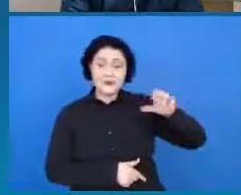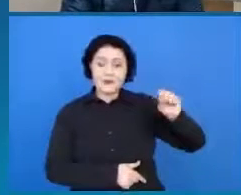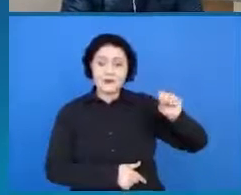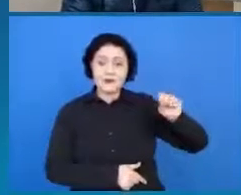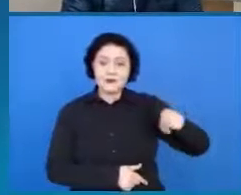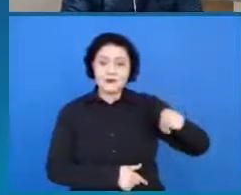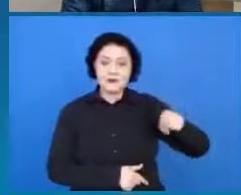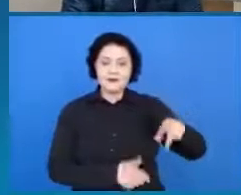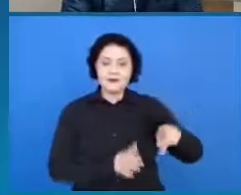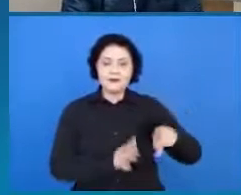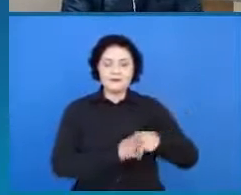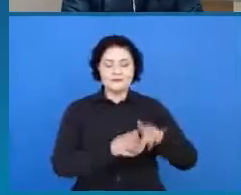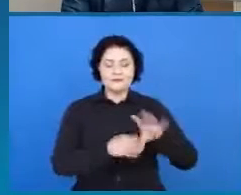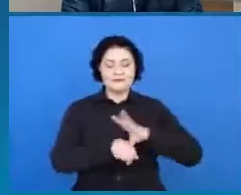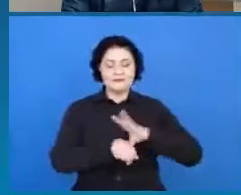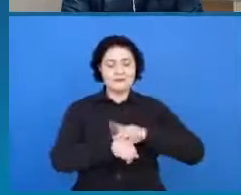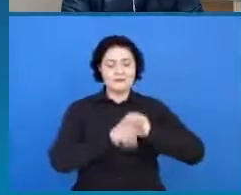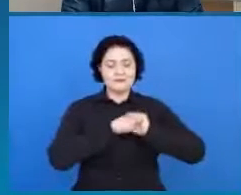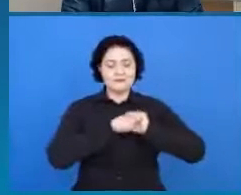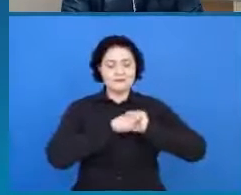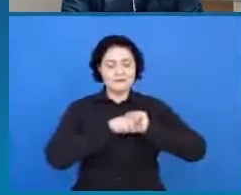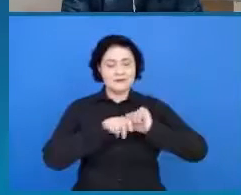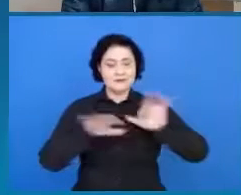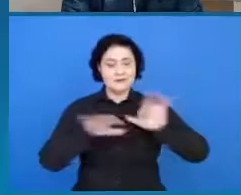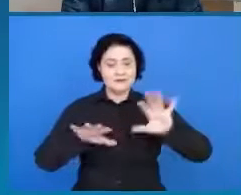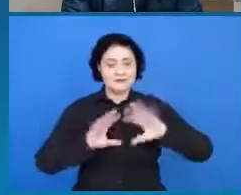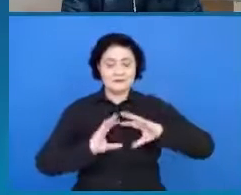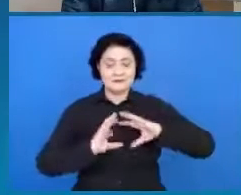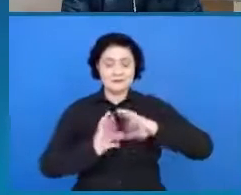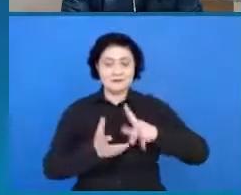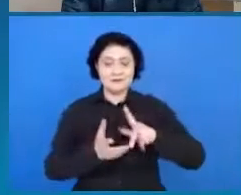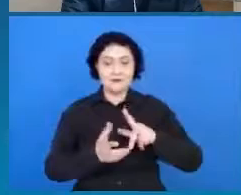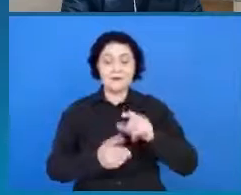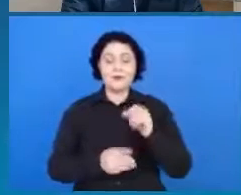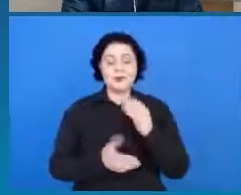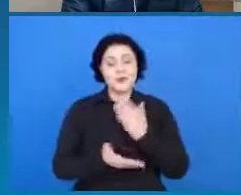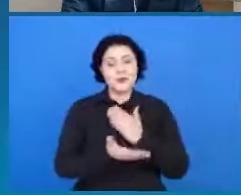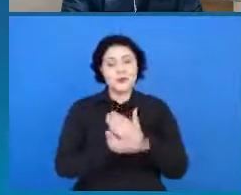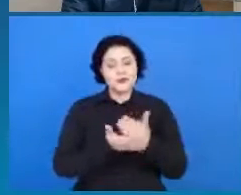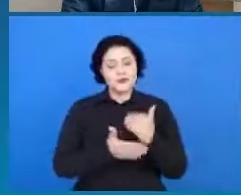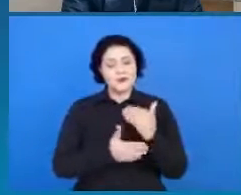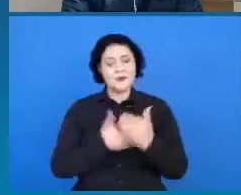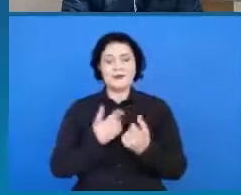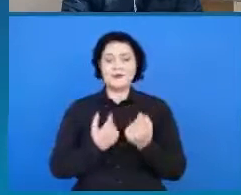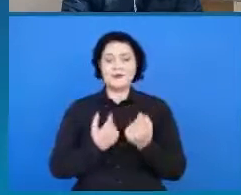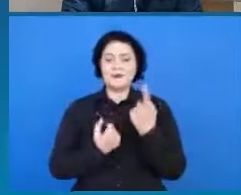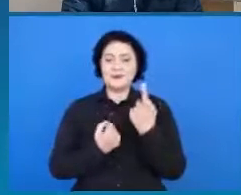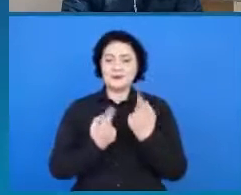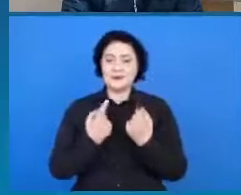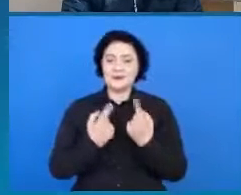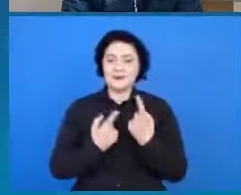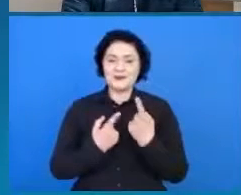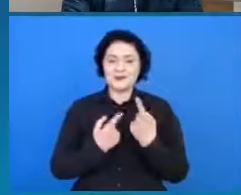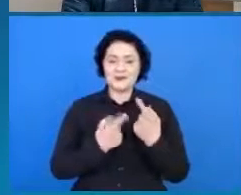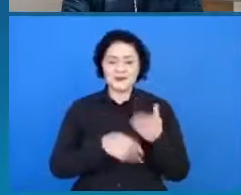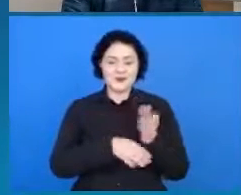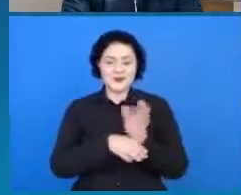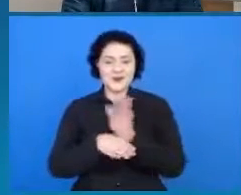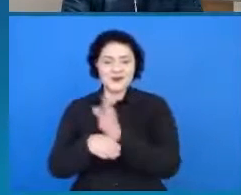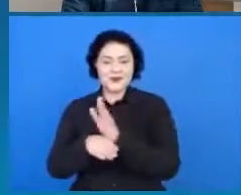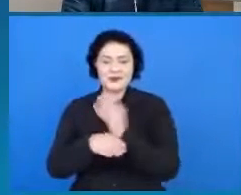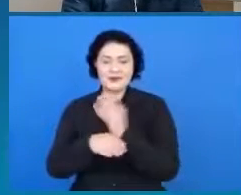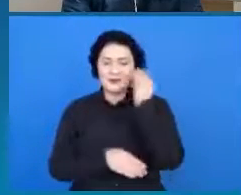no meio da pandemia nós começamos a produzir alguns pequenos filmes